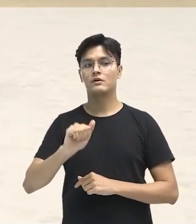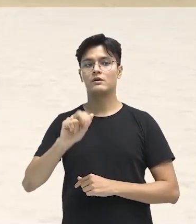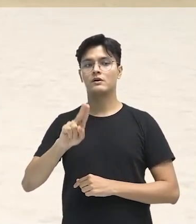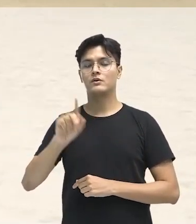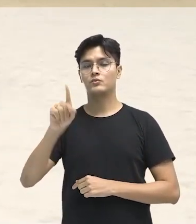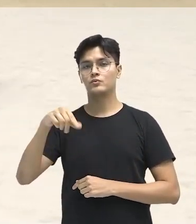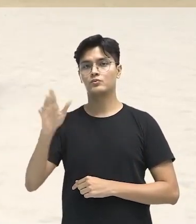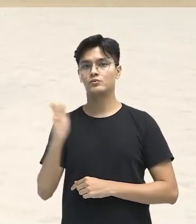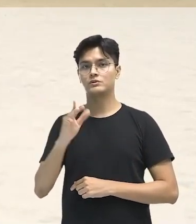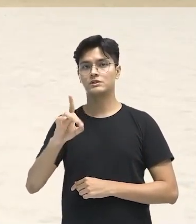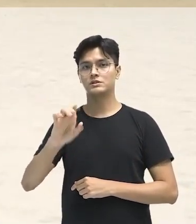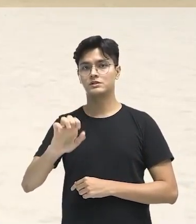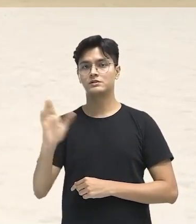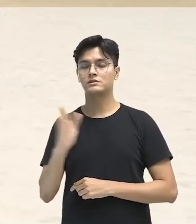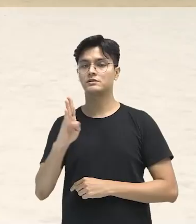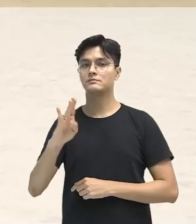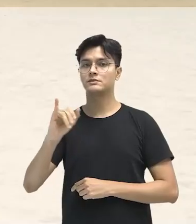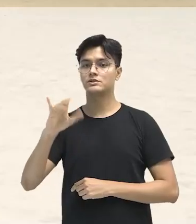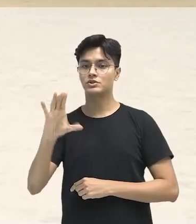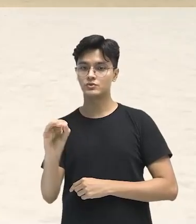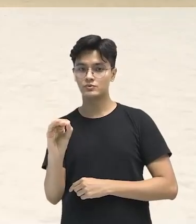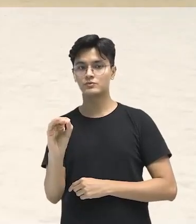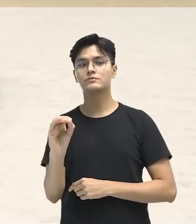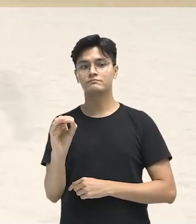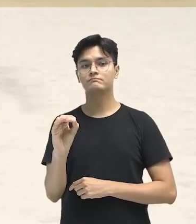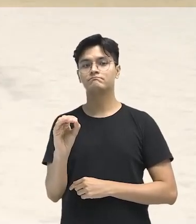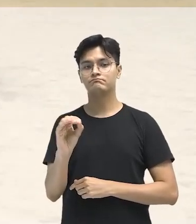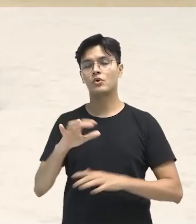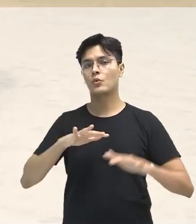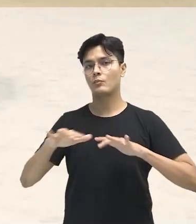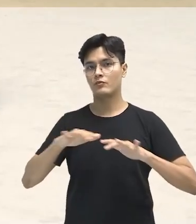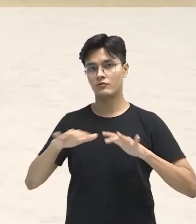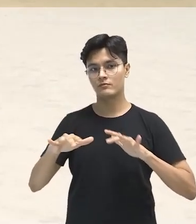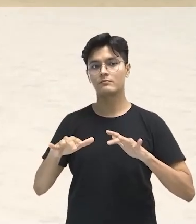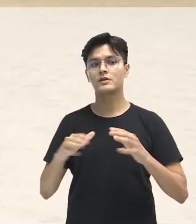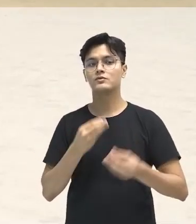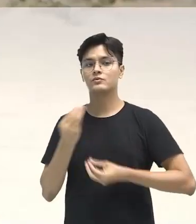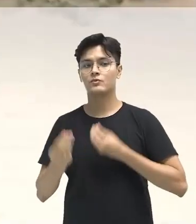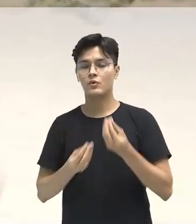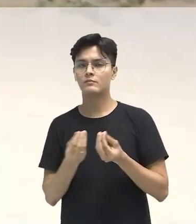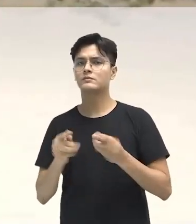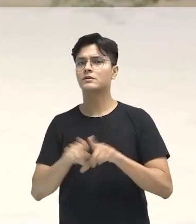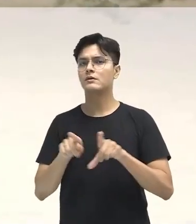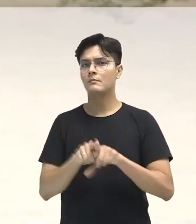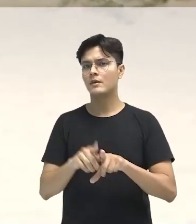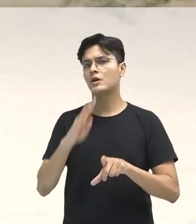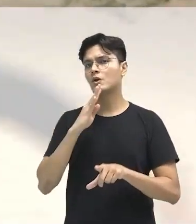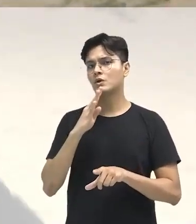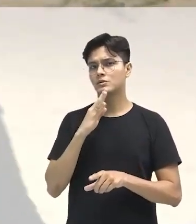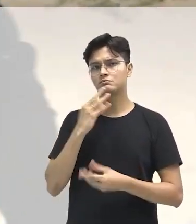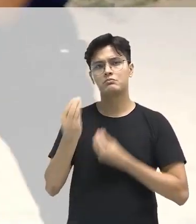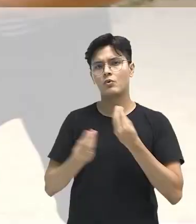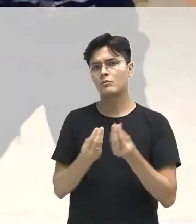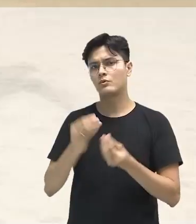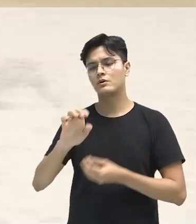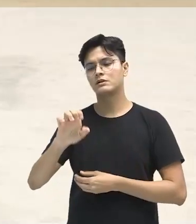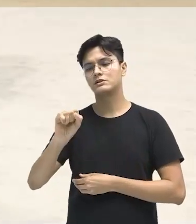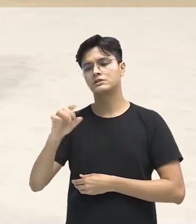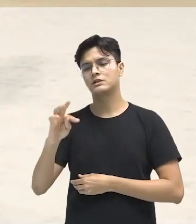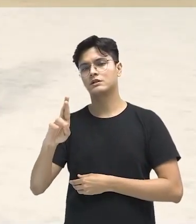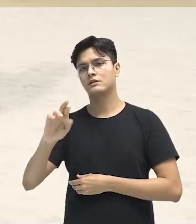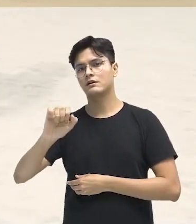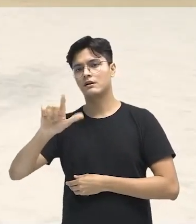bico. É um movimento de deslocamento, também conhecido como estrela. Observem aí, é como se ele fosse fazer